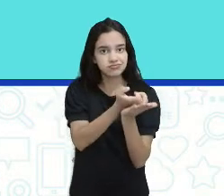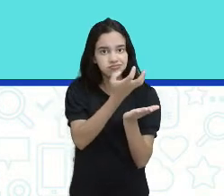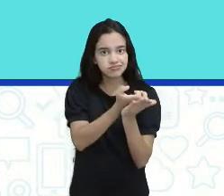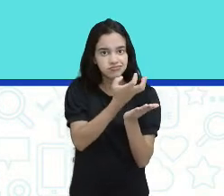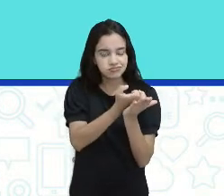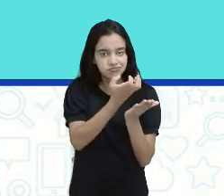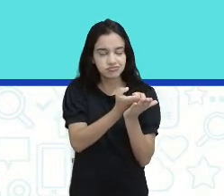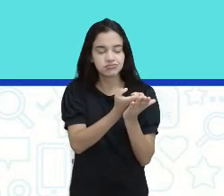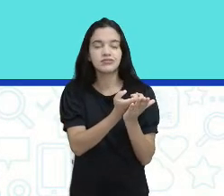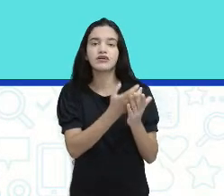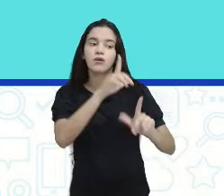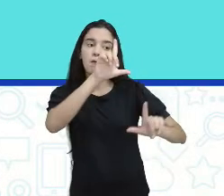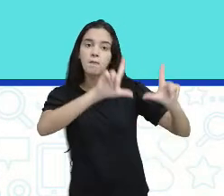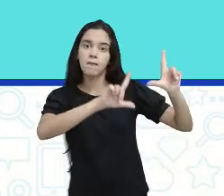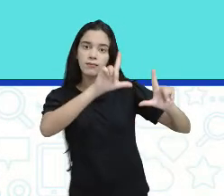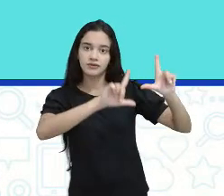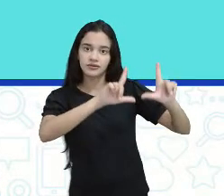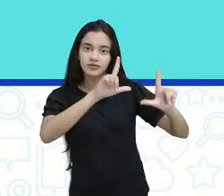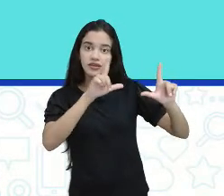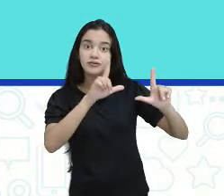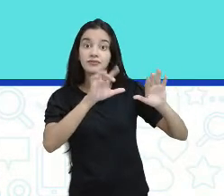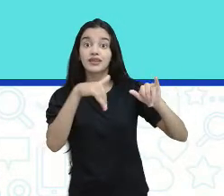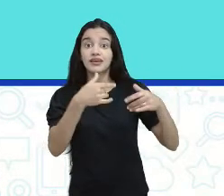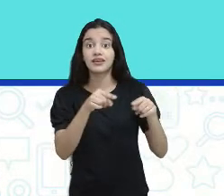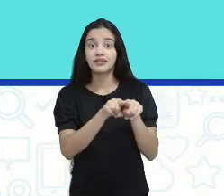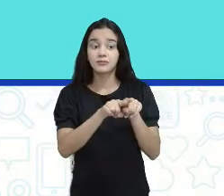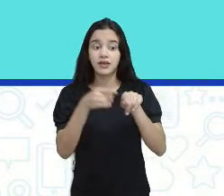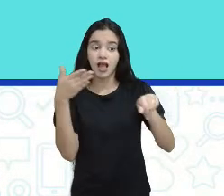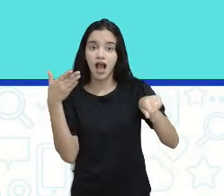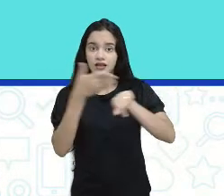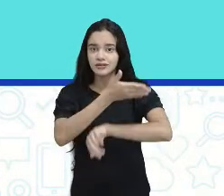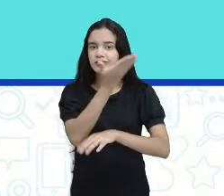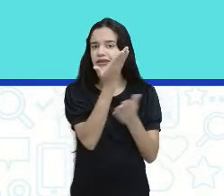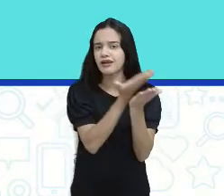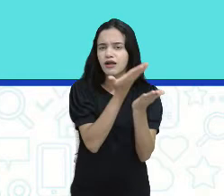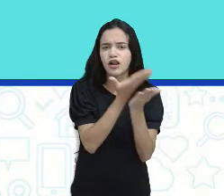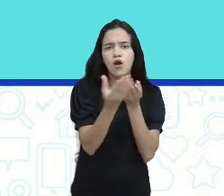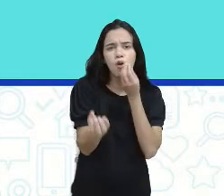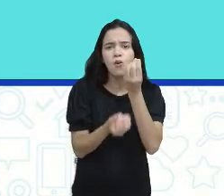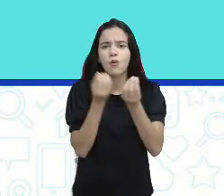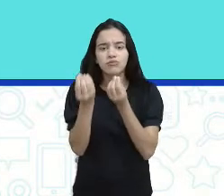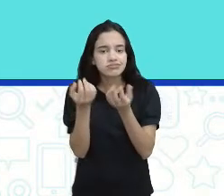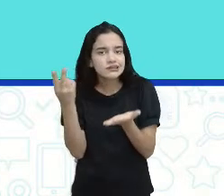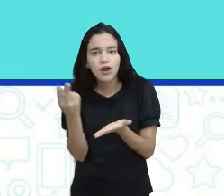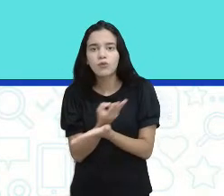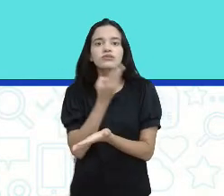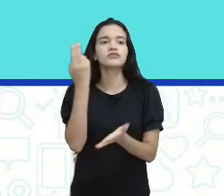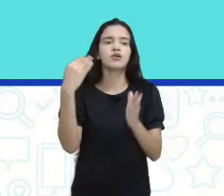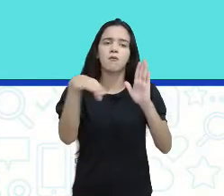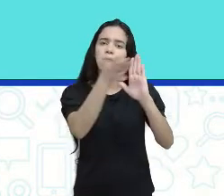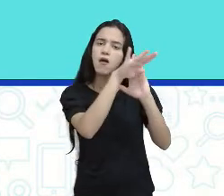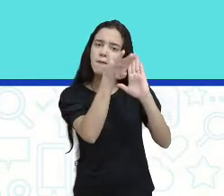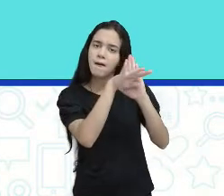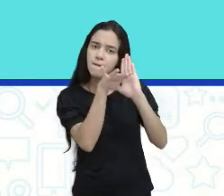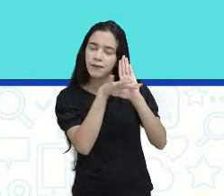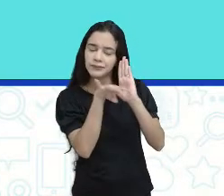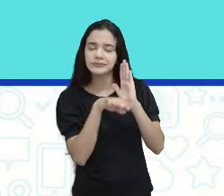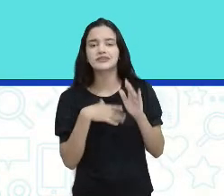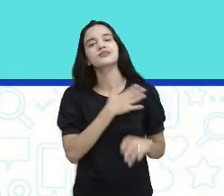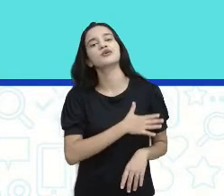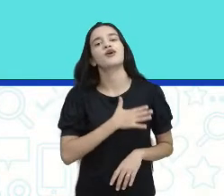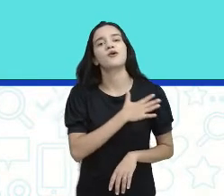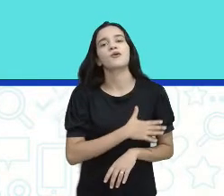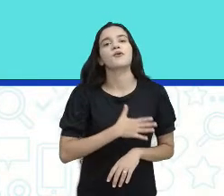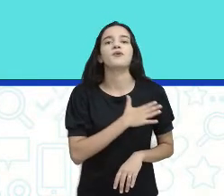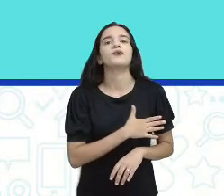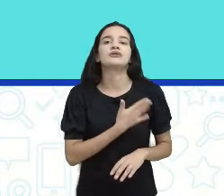TV e poder acessar essa aula para ver como é que rolou, o que é que aconteceu, né? Eu sempre gosto de